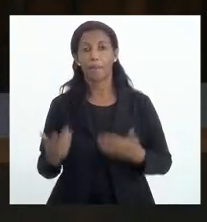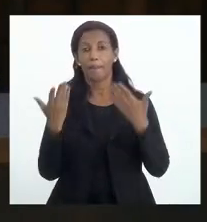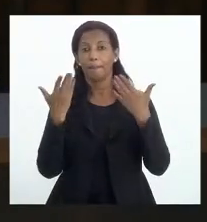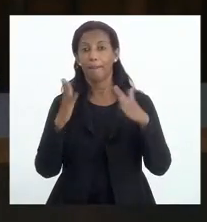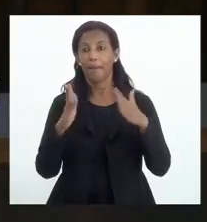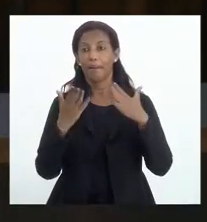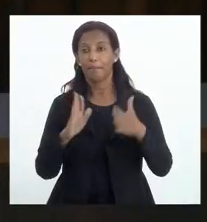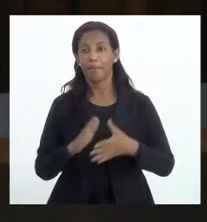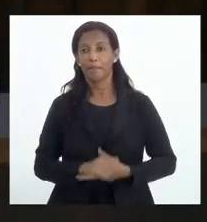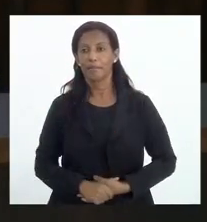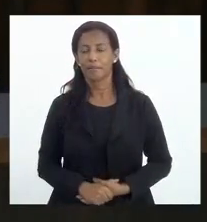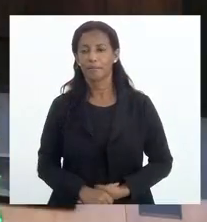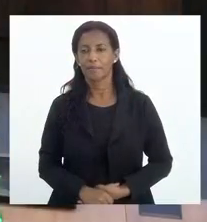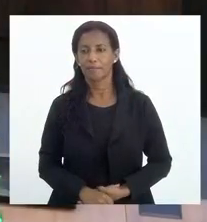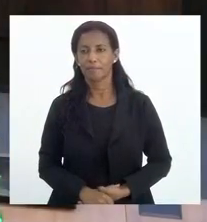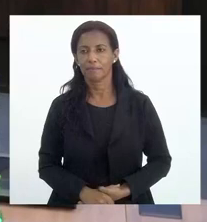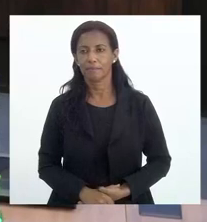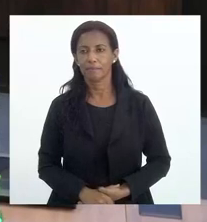pela...